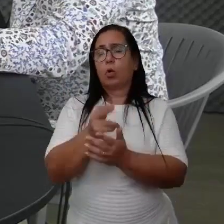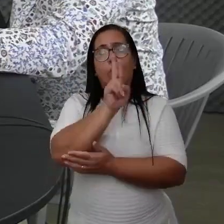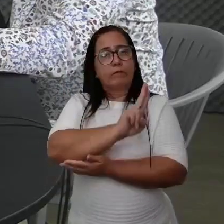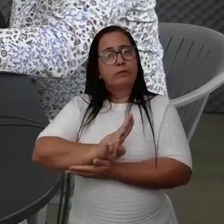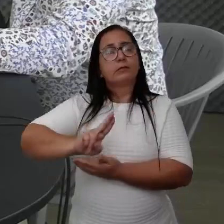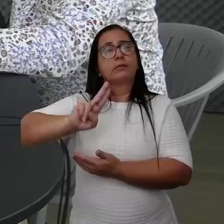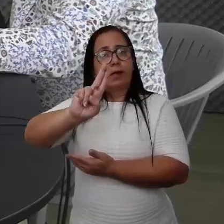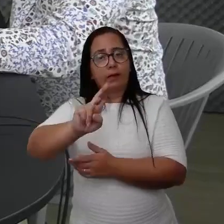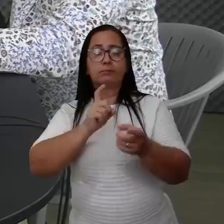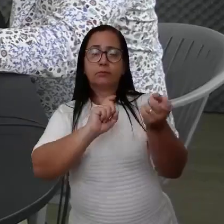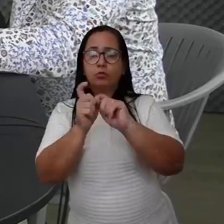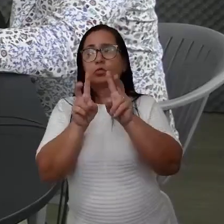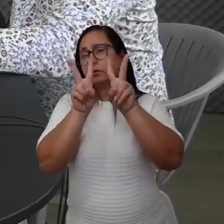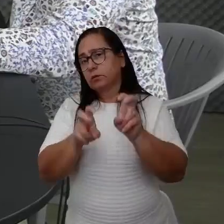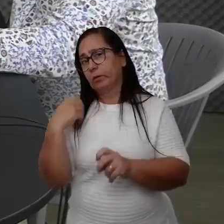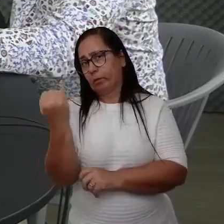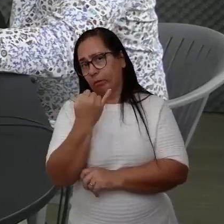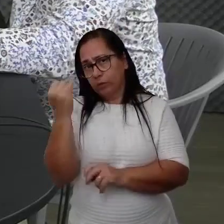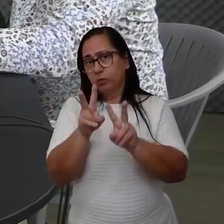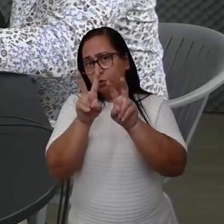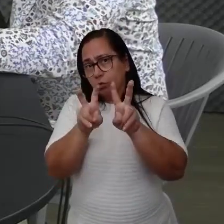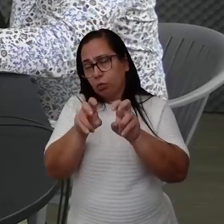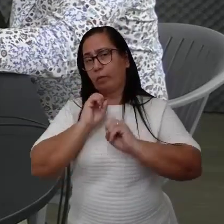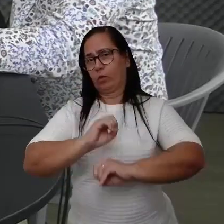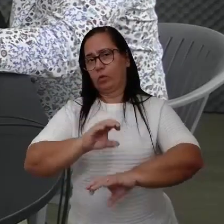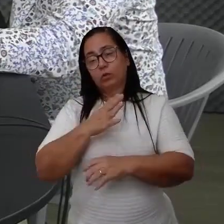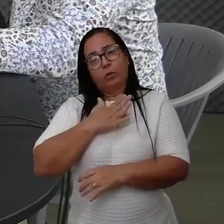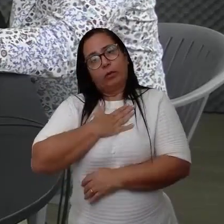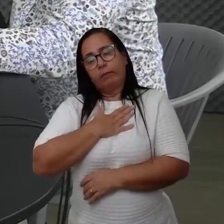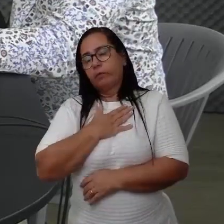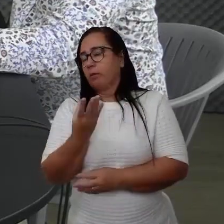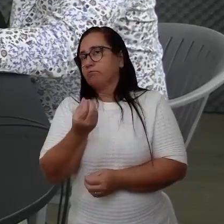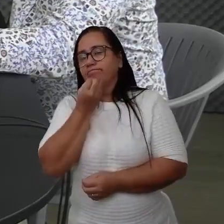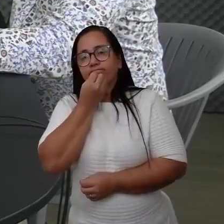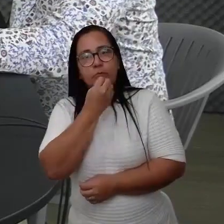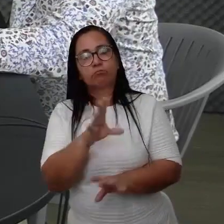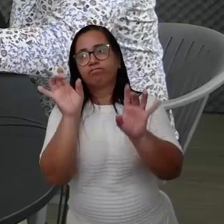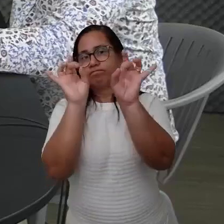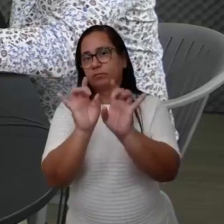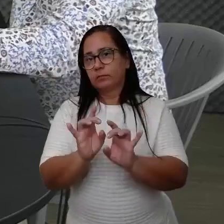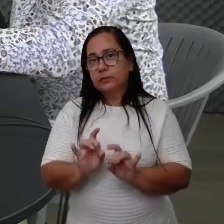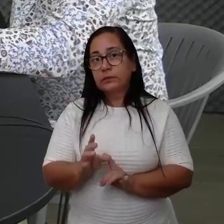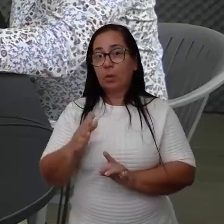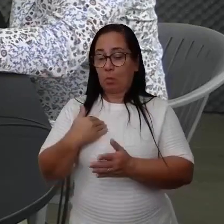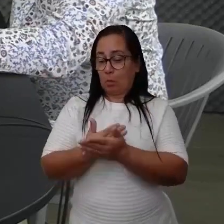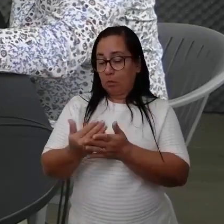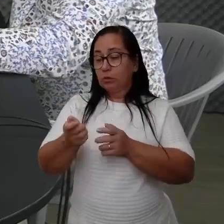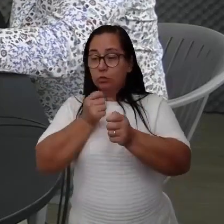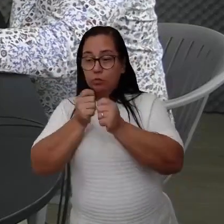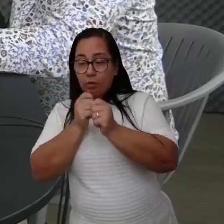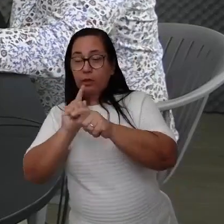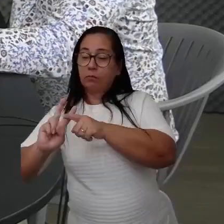universidade, discutindo temas importantes de educação. Então, para mim, sempre foi muito rico, a partir da minha profissão como